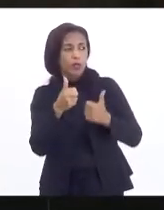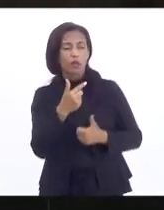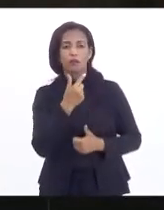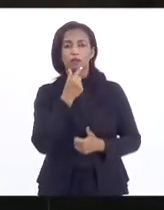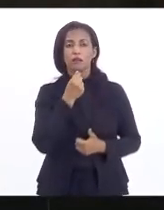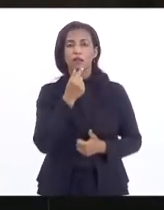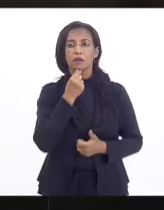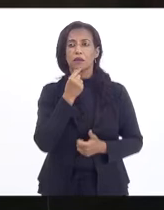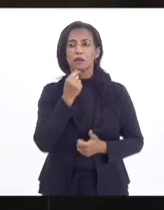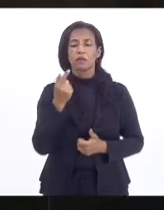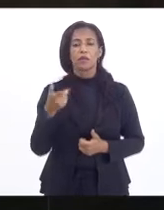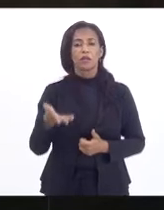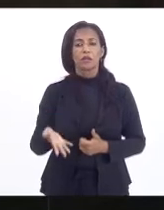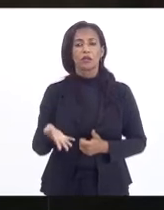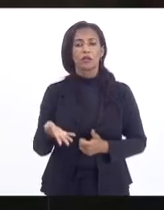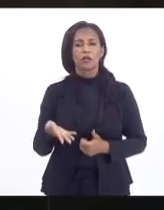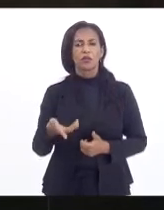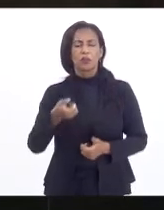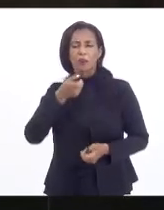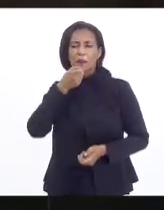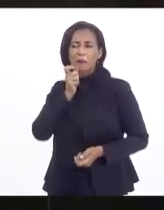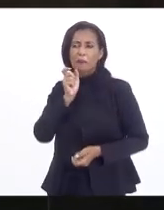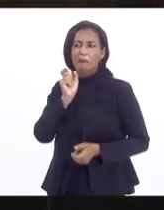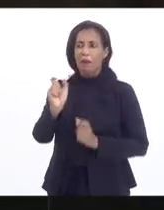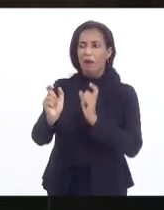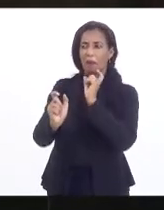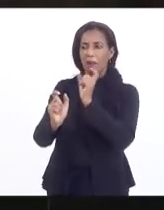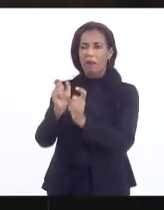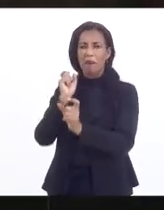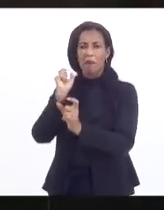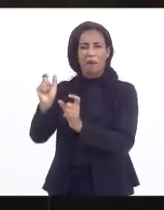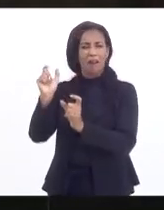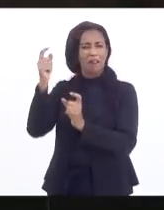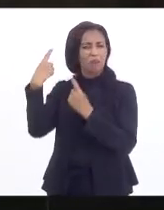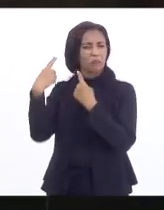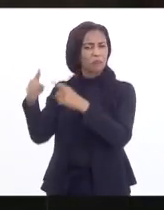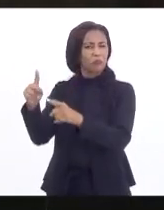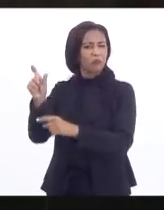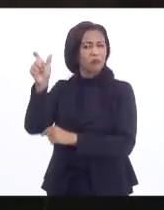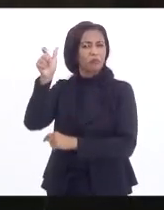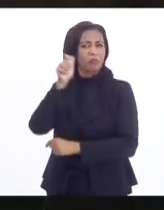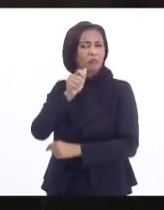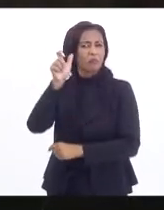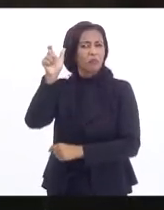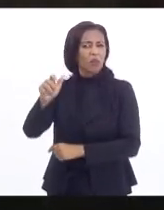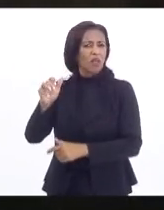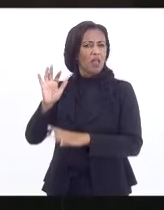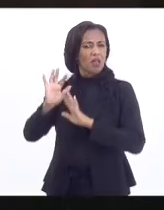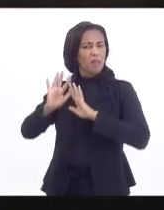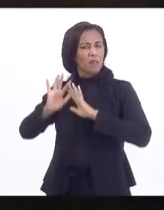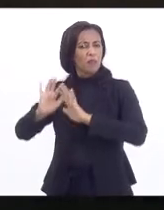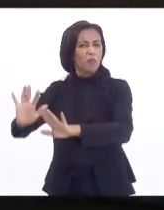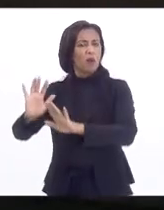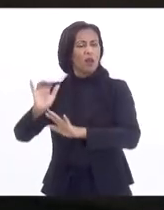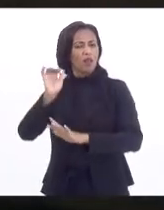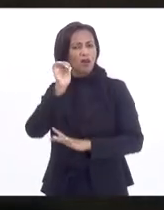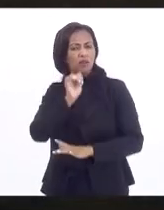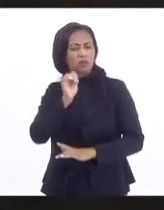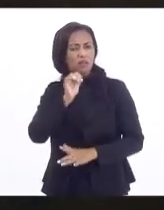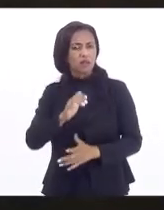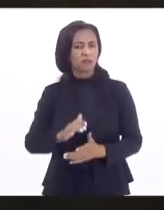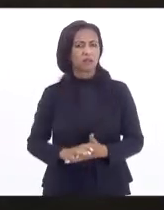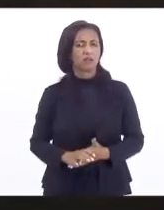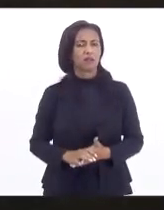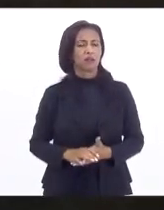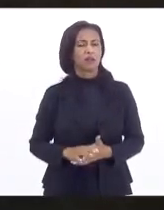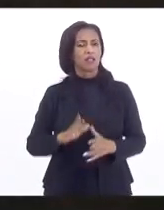homens sobre a questão de xingar a mulher, de empurrar as mulheres,